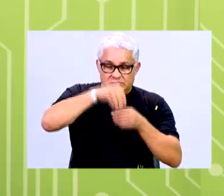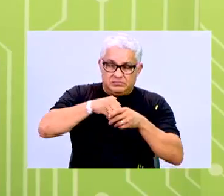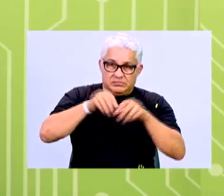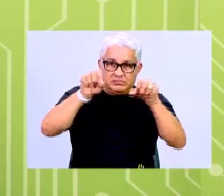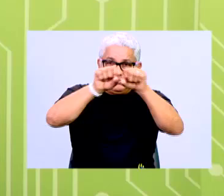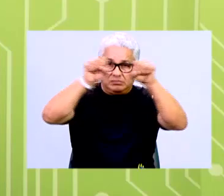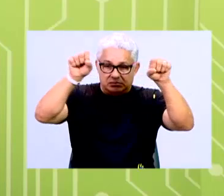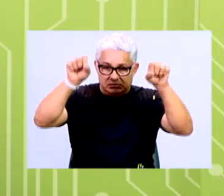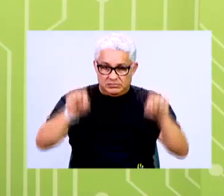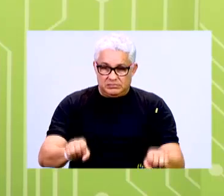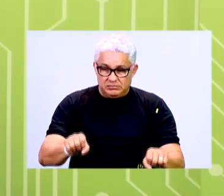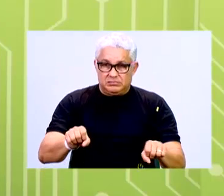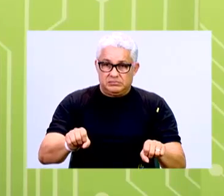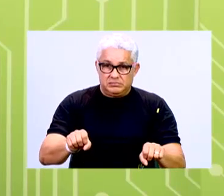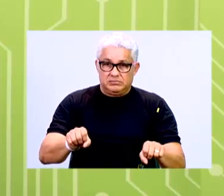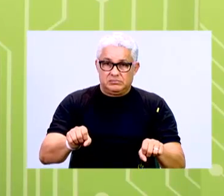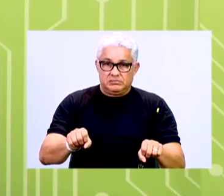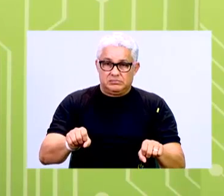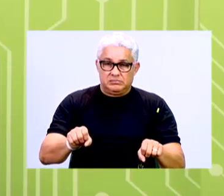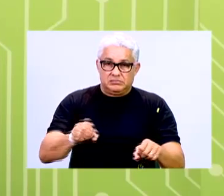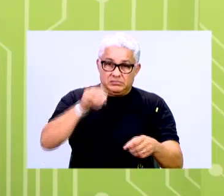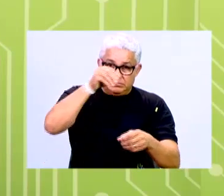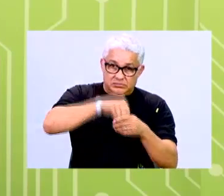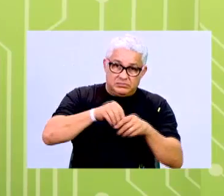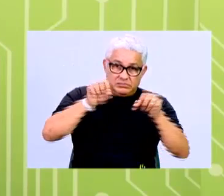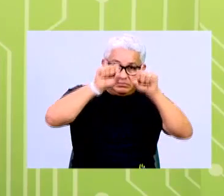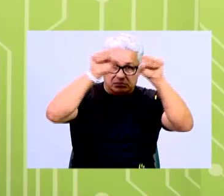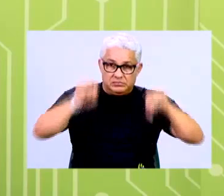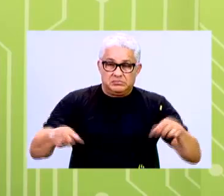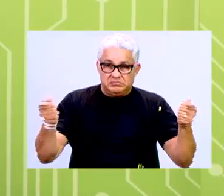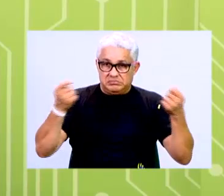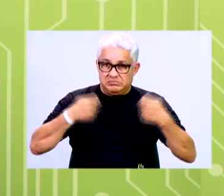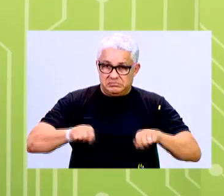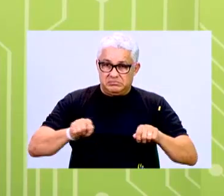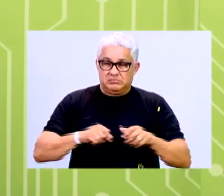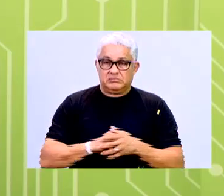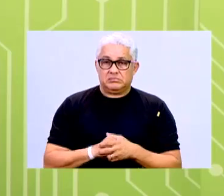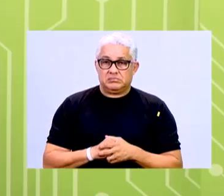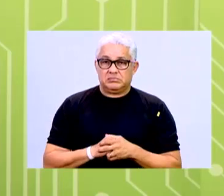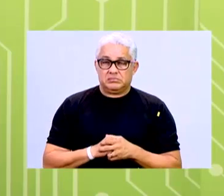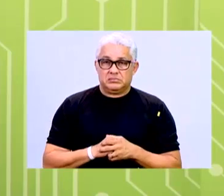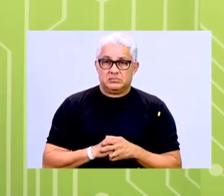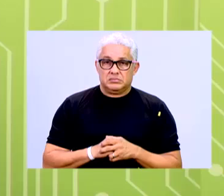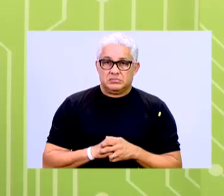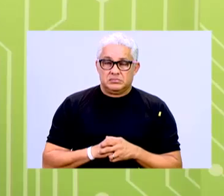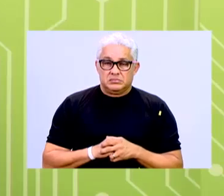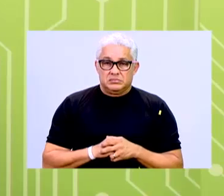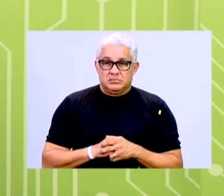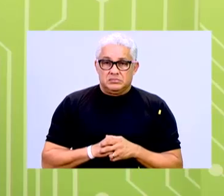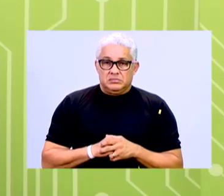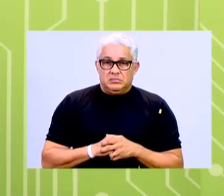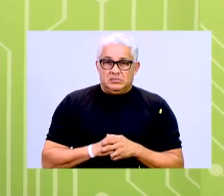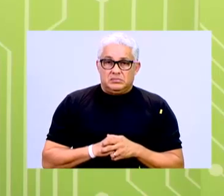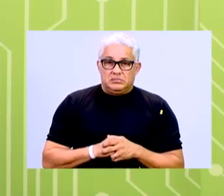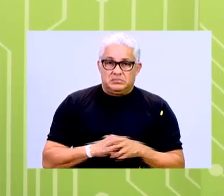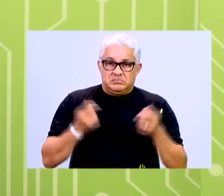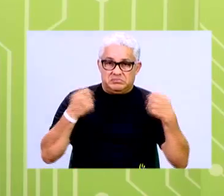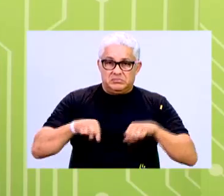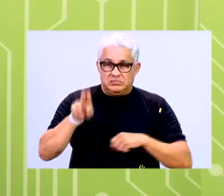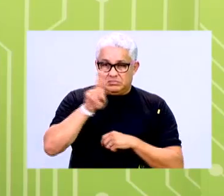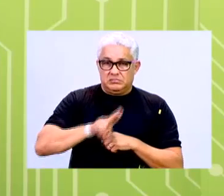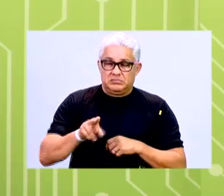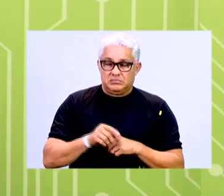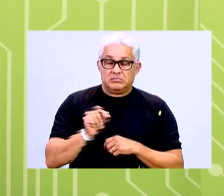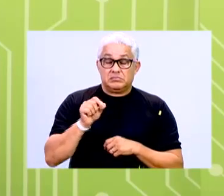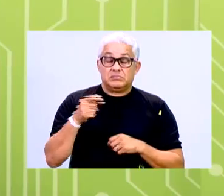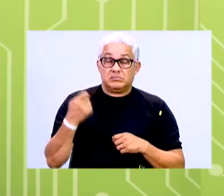e não mais o usuário parte do sistema já poderia ser, vamos dizer assim, não mais utilizado. O